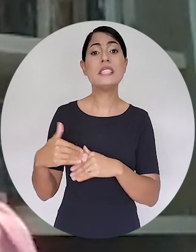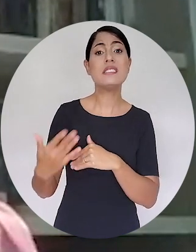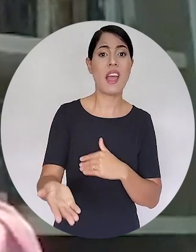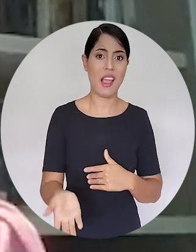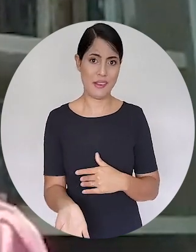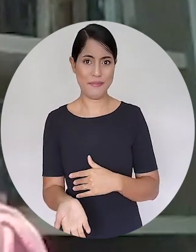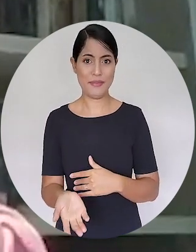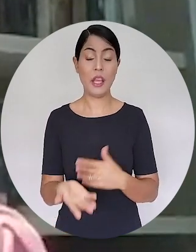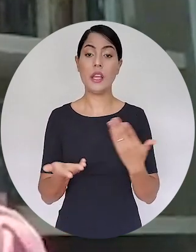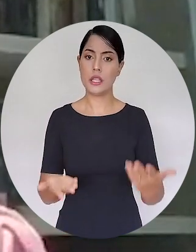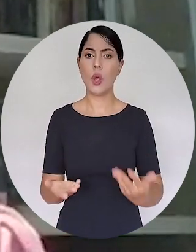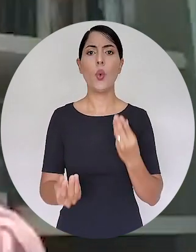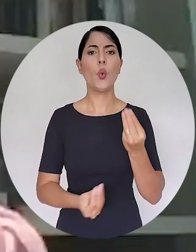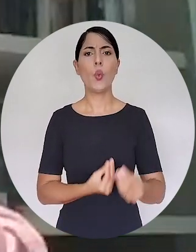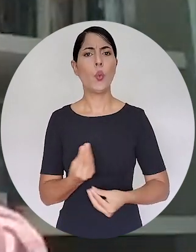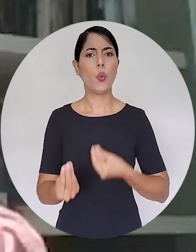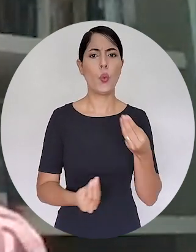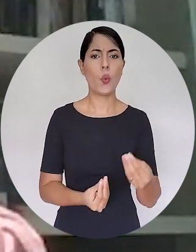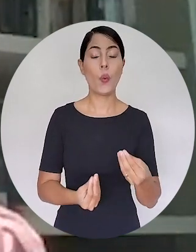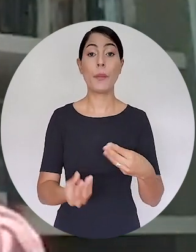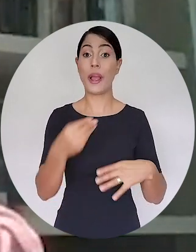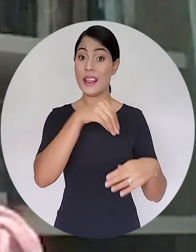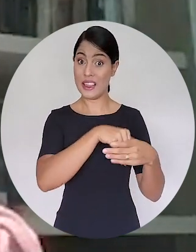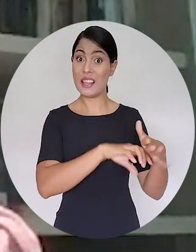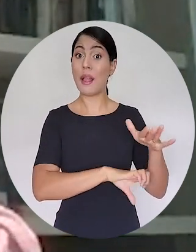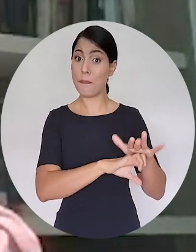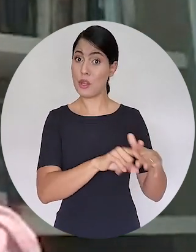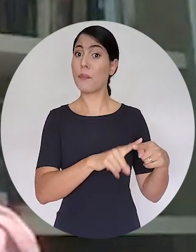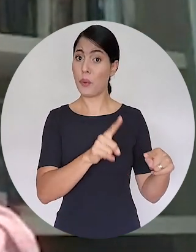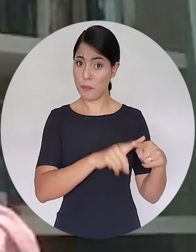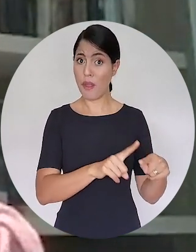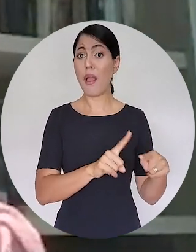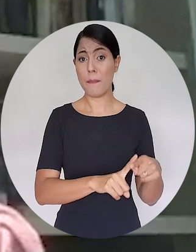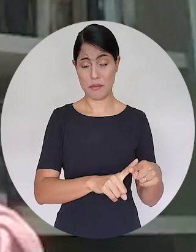externas, mas na grande maioria das vezes são questões